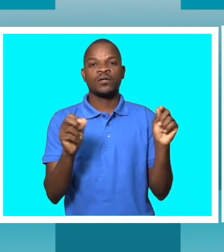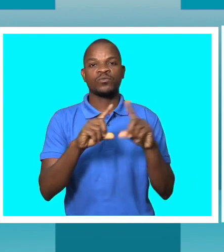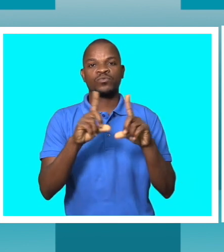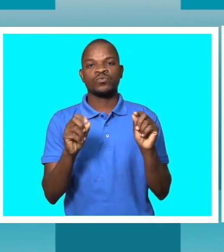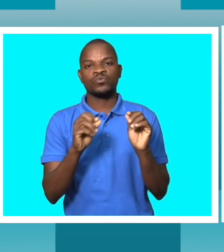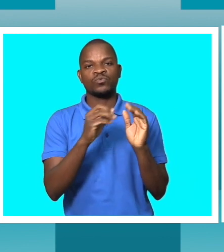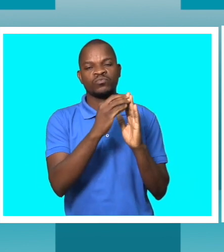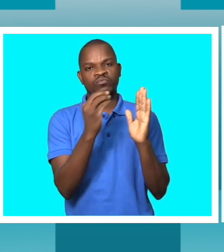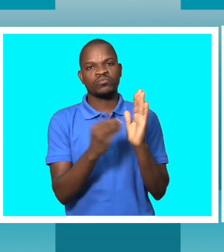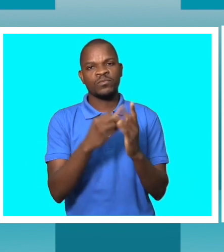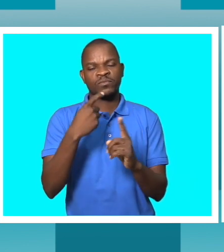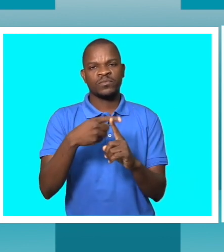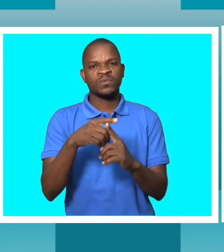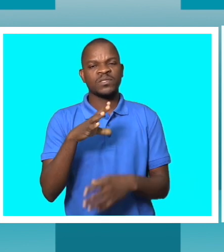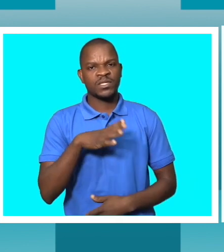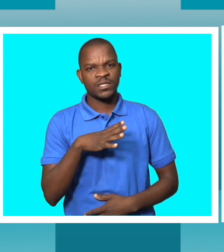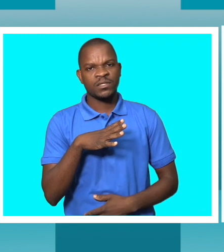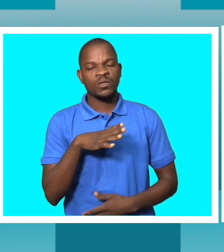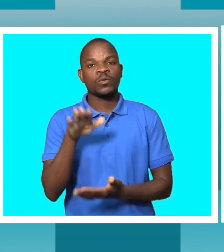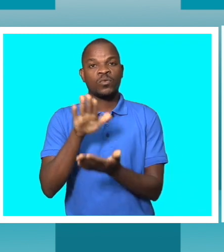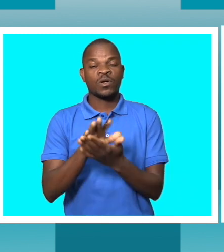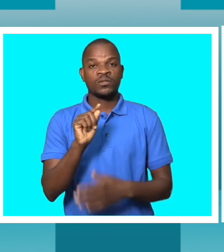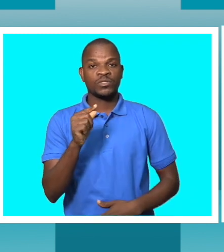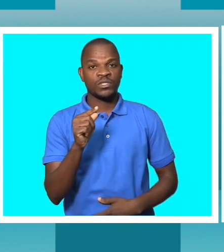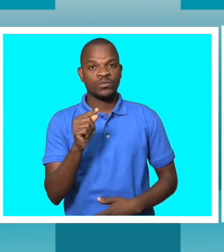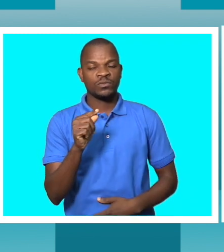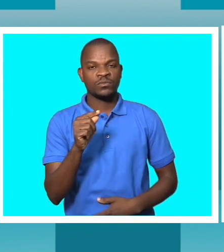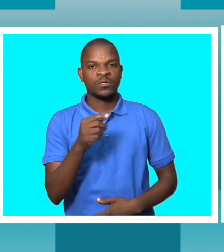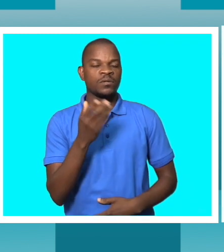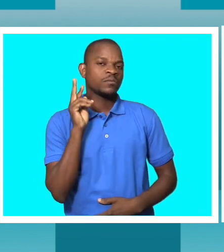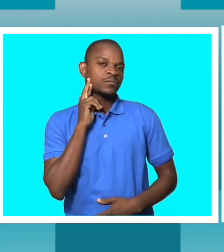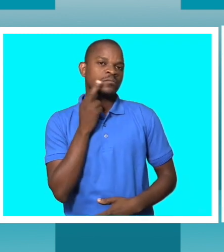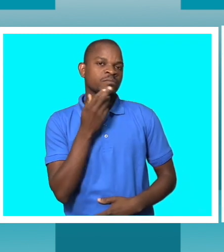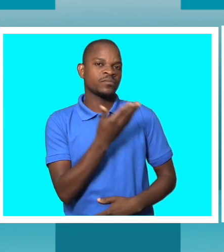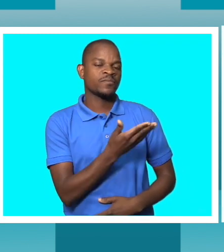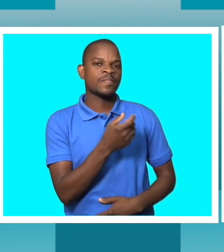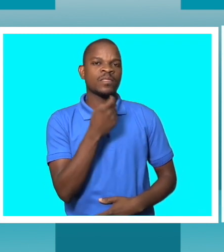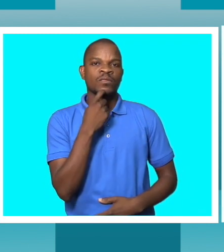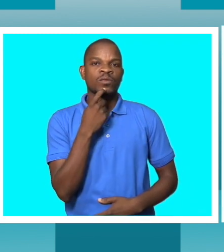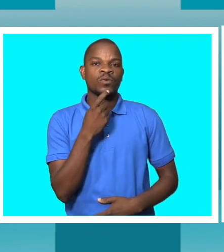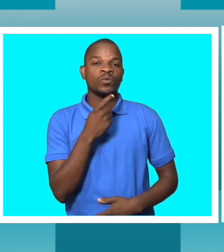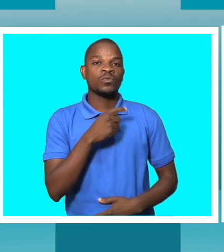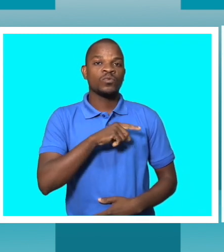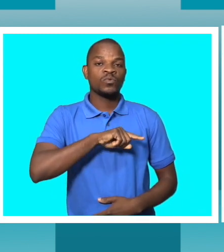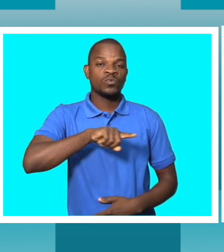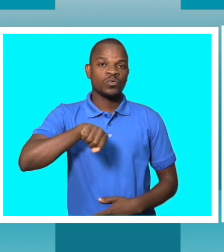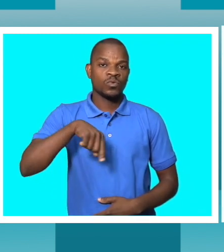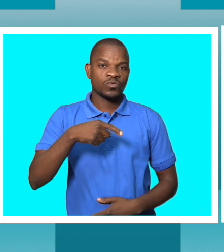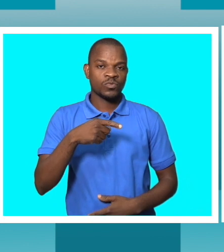durante este período, já neste primeiro ano, a nível da autarquia de Chiboto. O município de Chiboto,